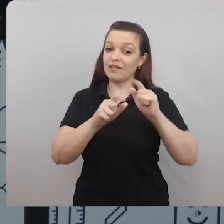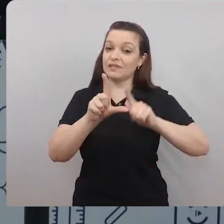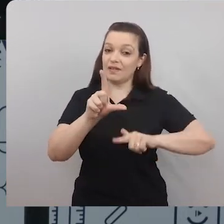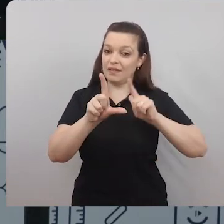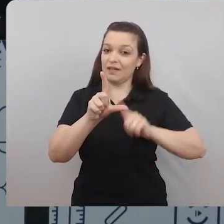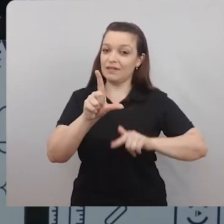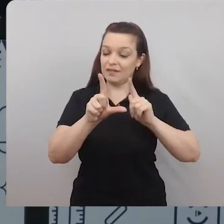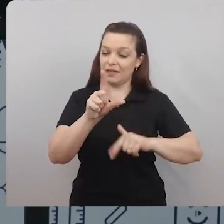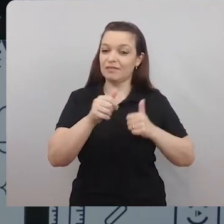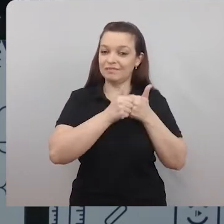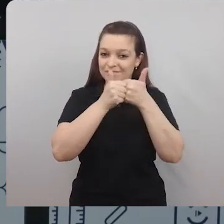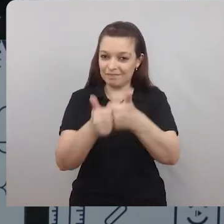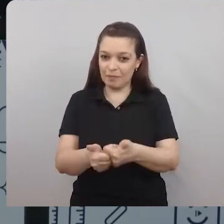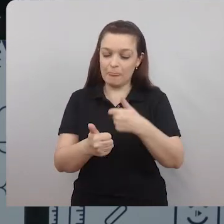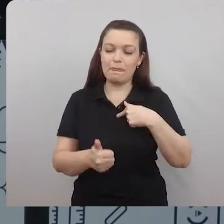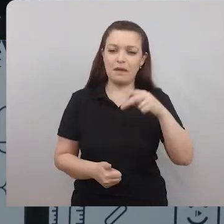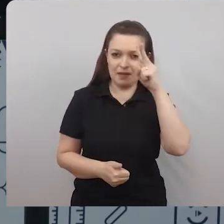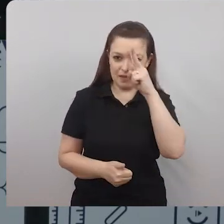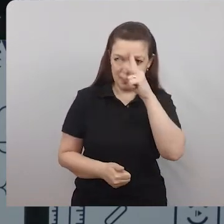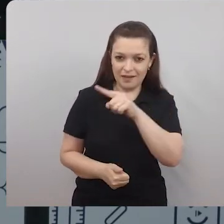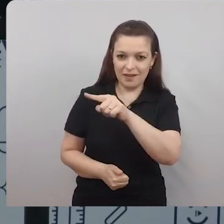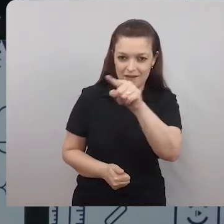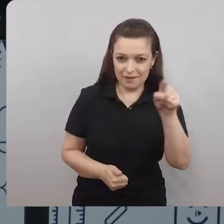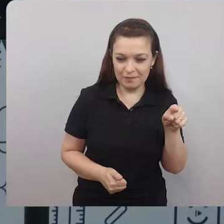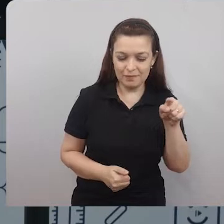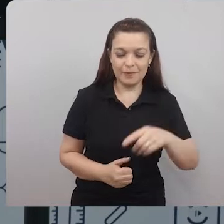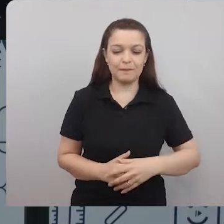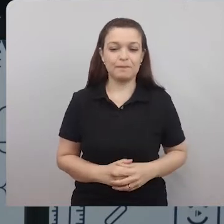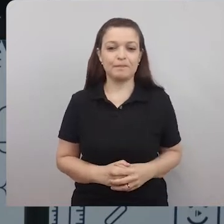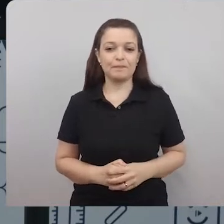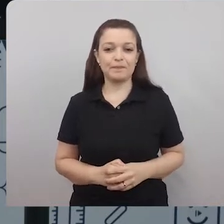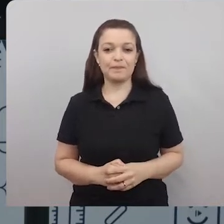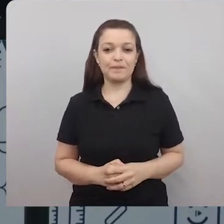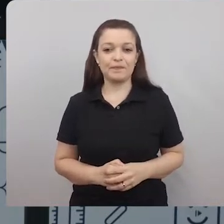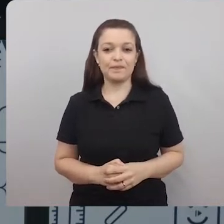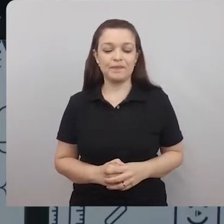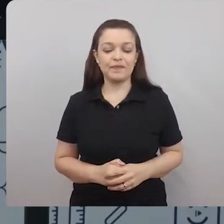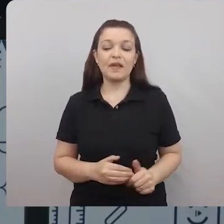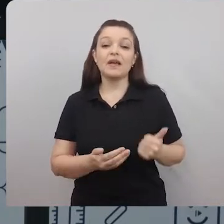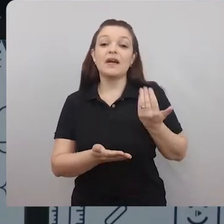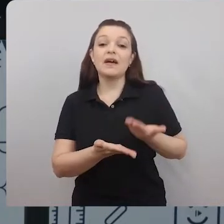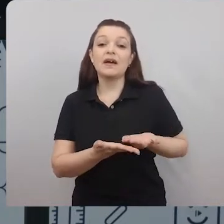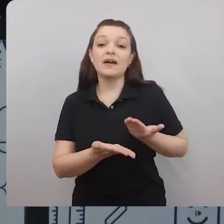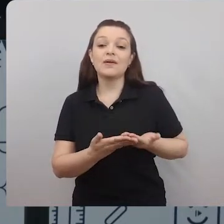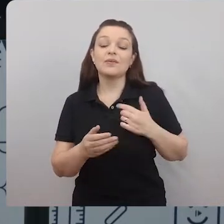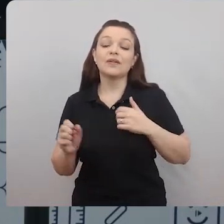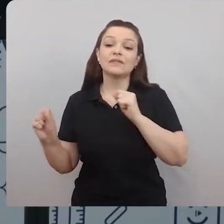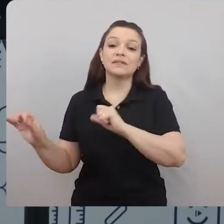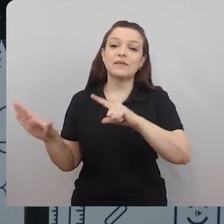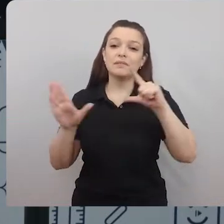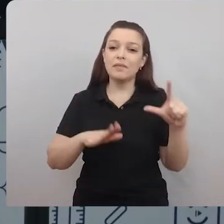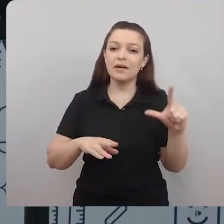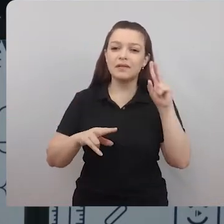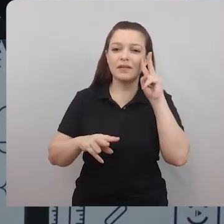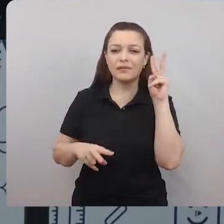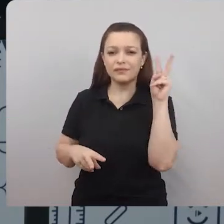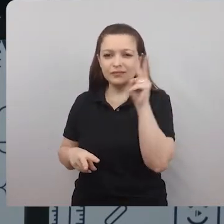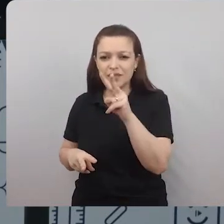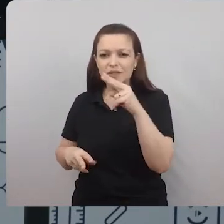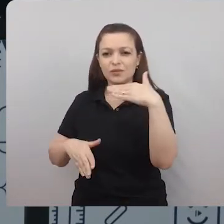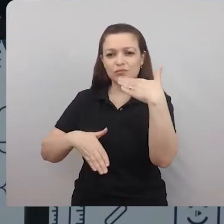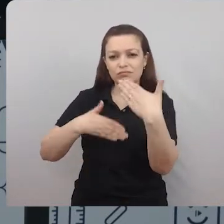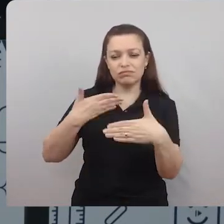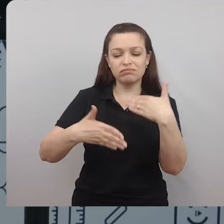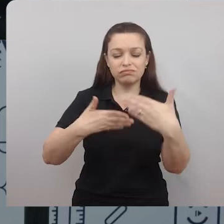inicia pela letra C. Vocês lembram? E nas aulas da semana? Quem acompanhou,